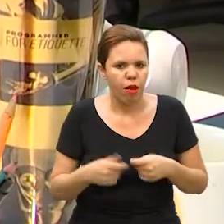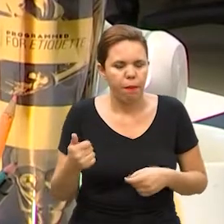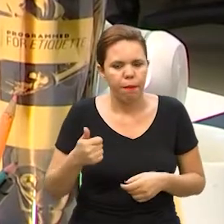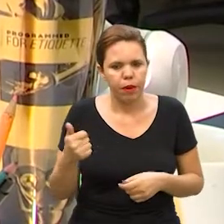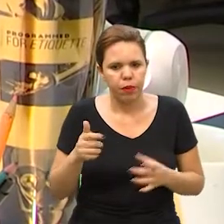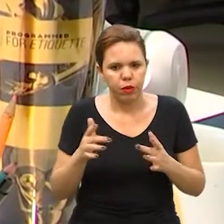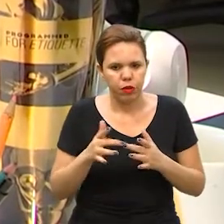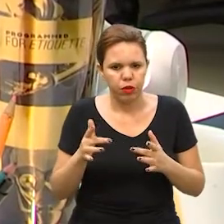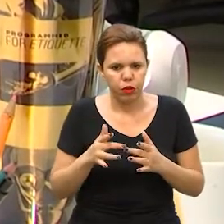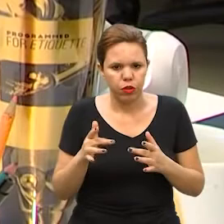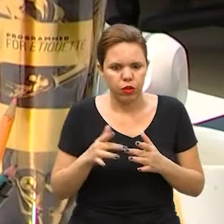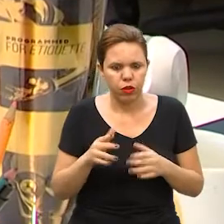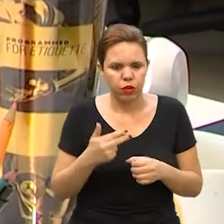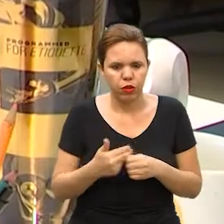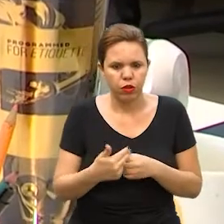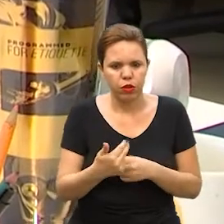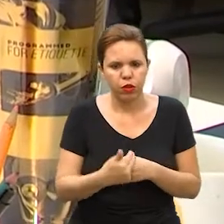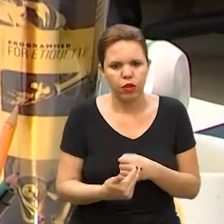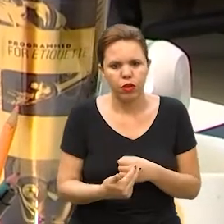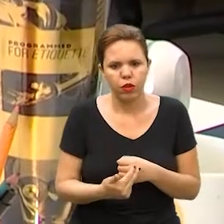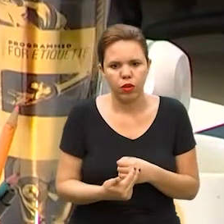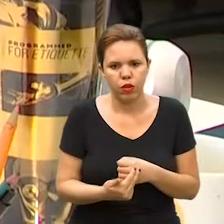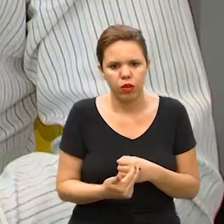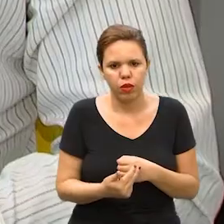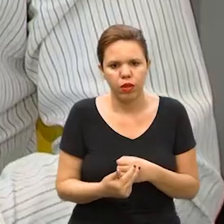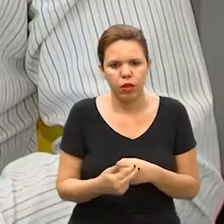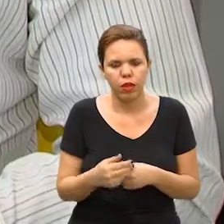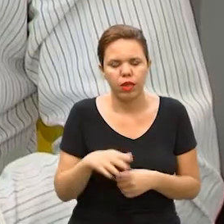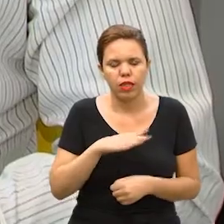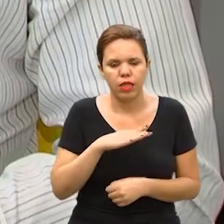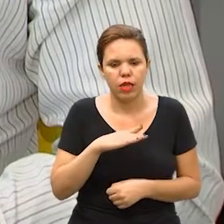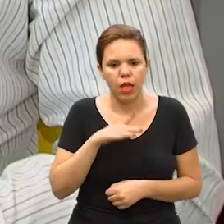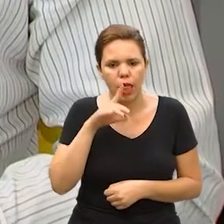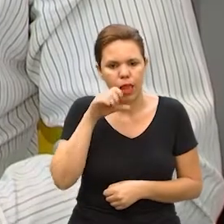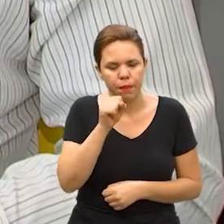primeiro contato com a Unicamp no campus em Limeira. A